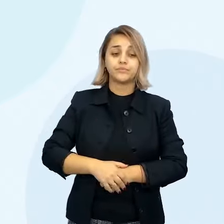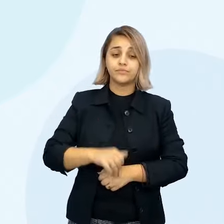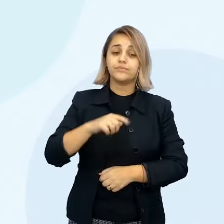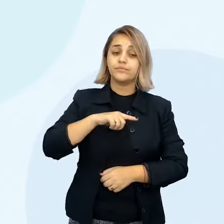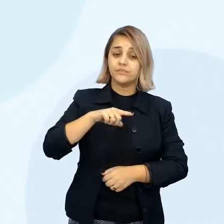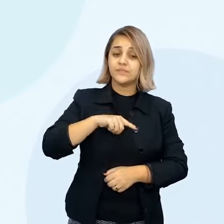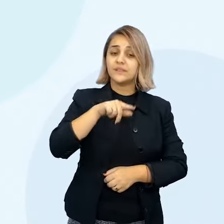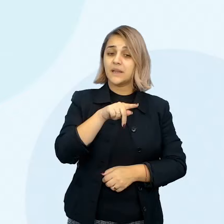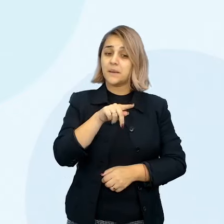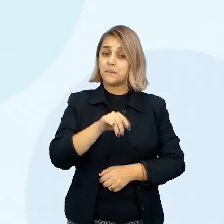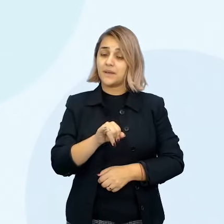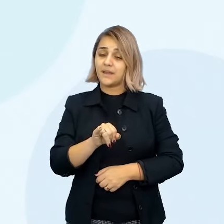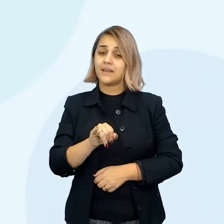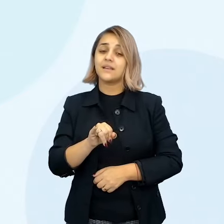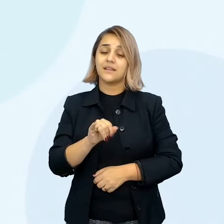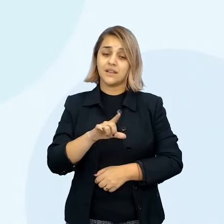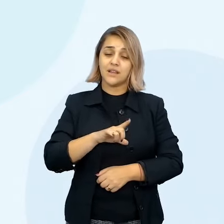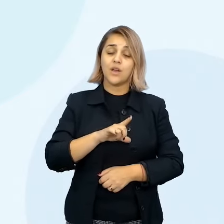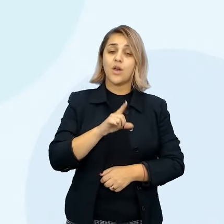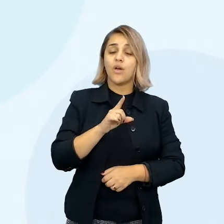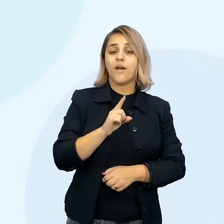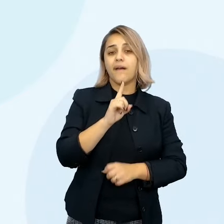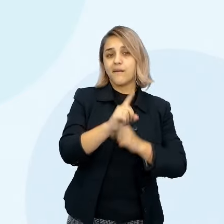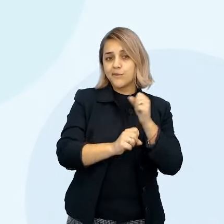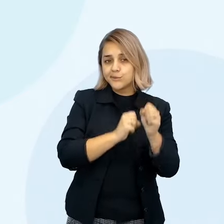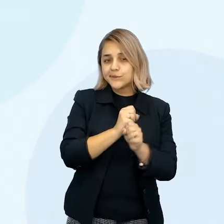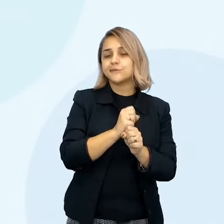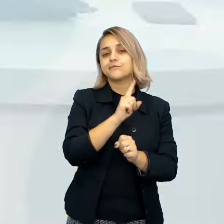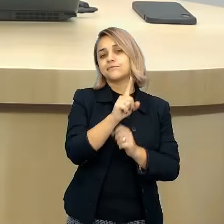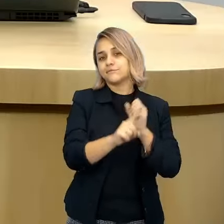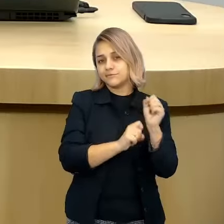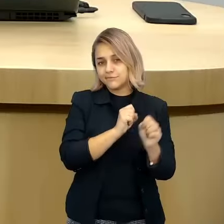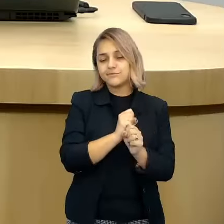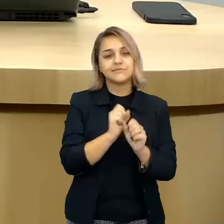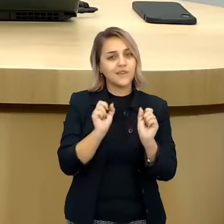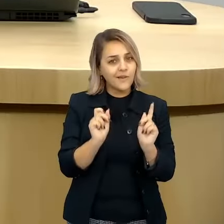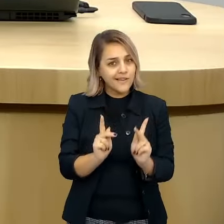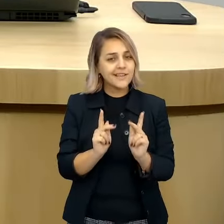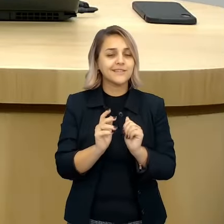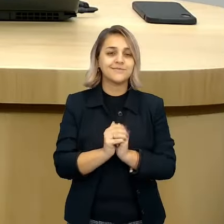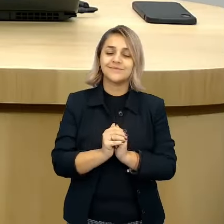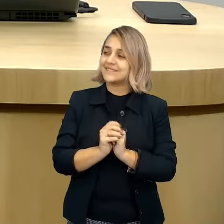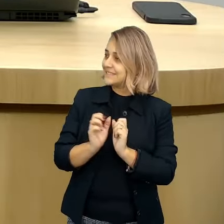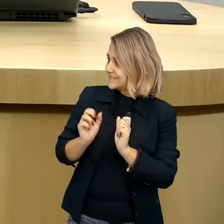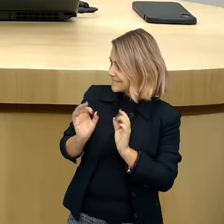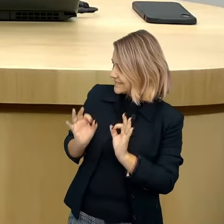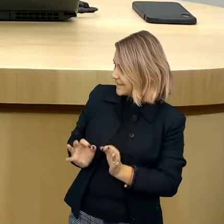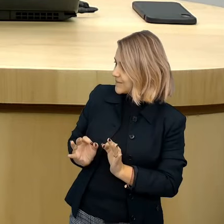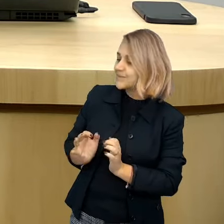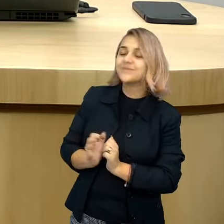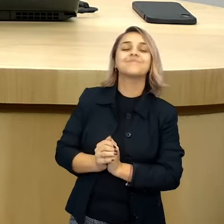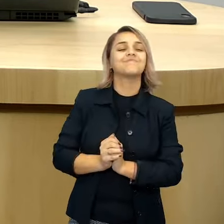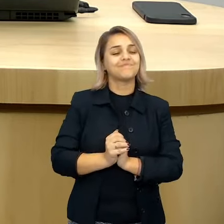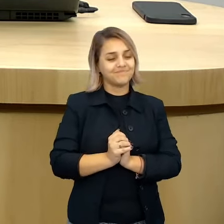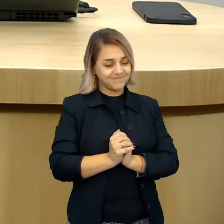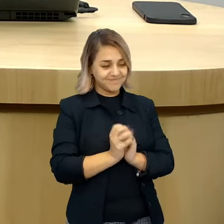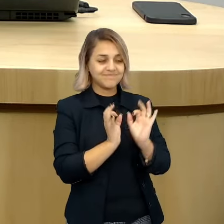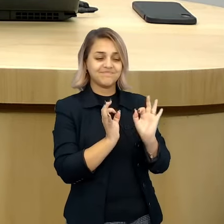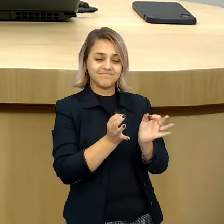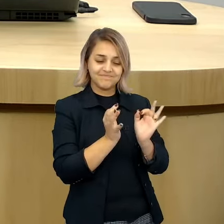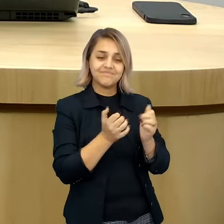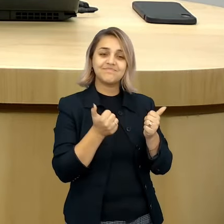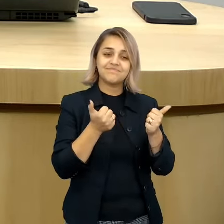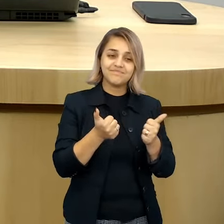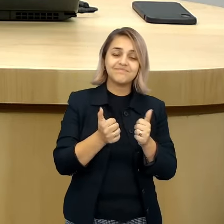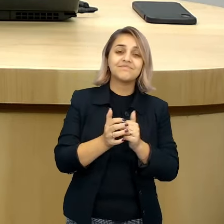a UC8, que é anual. Tudo bem? Certo, professor Vanderlei? Certíssimo, professora Gisele.